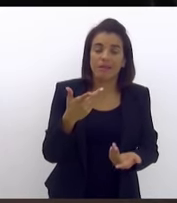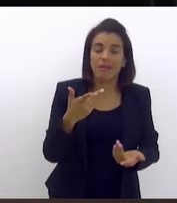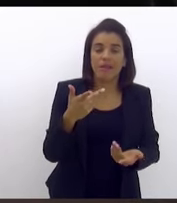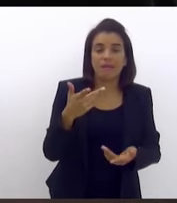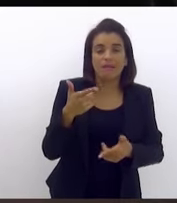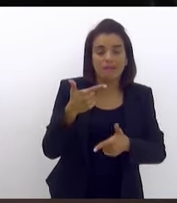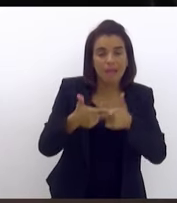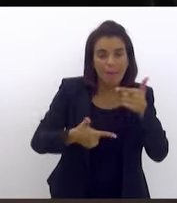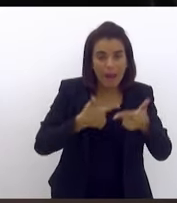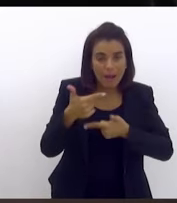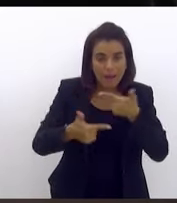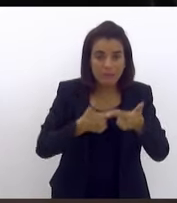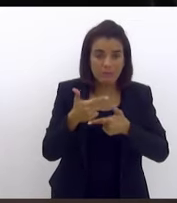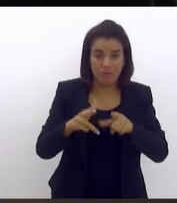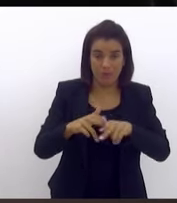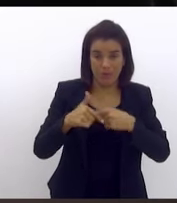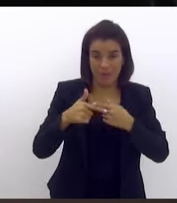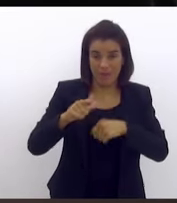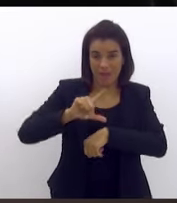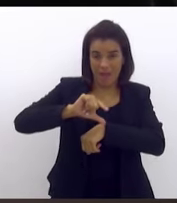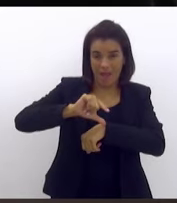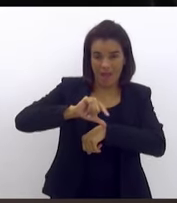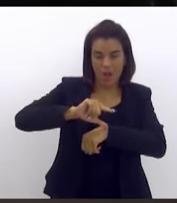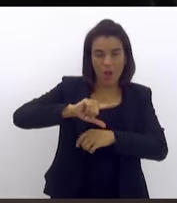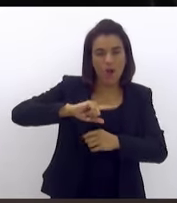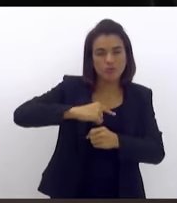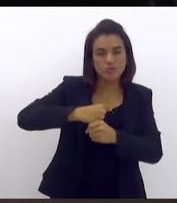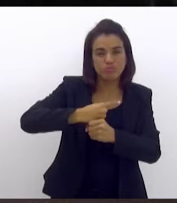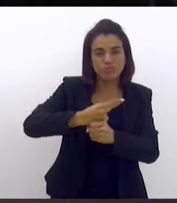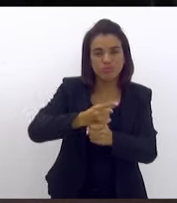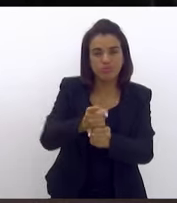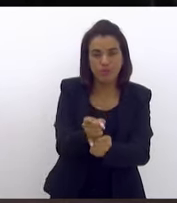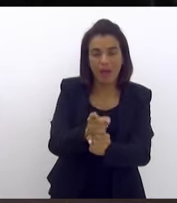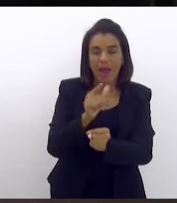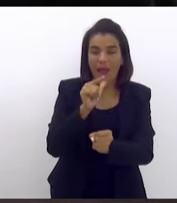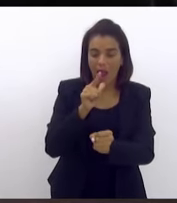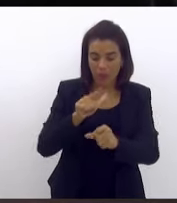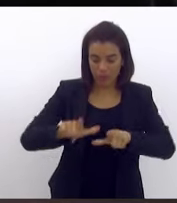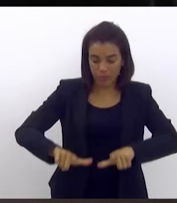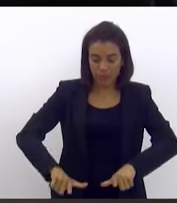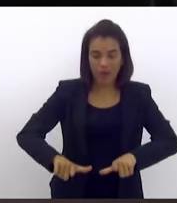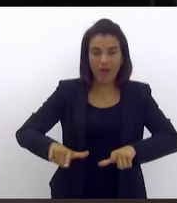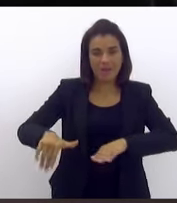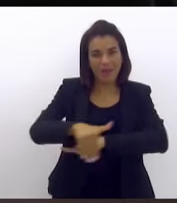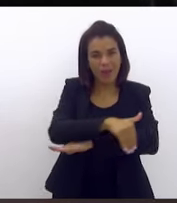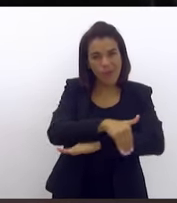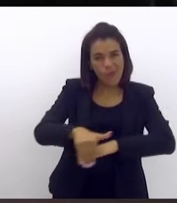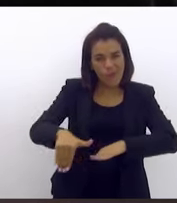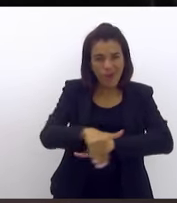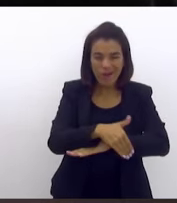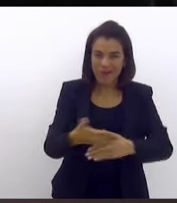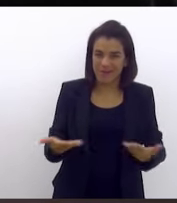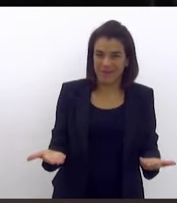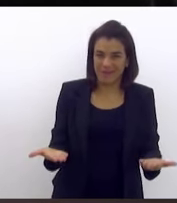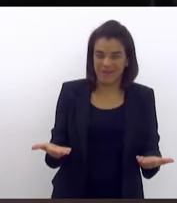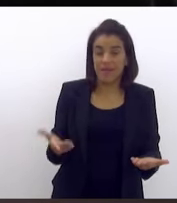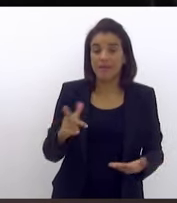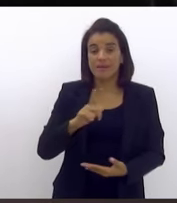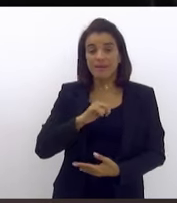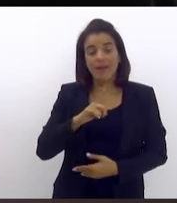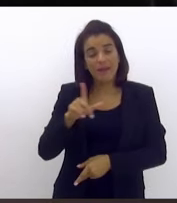dos medidores, da calçada, de dentro da casa para a calçada, mas tem aquela população imensa que precisa